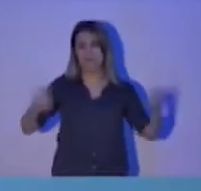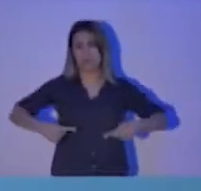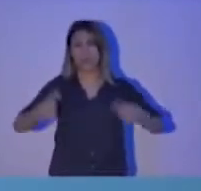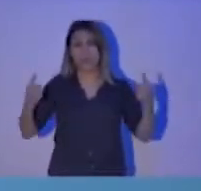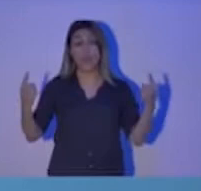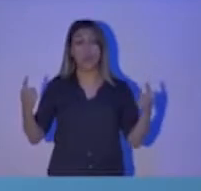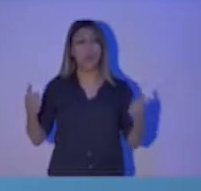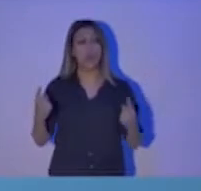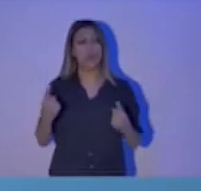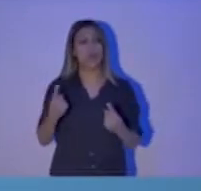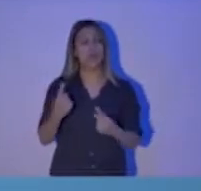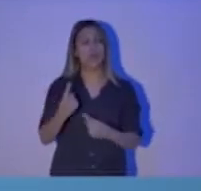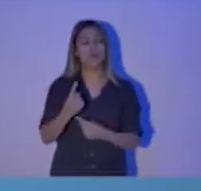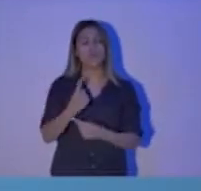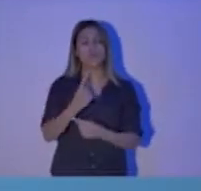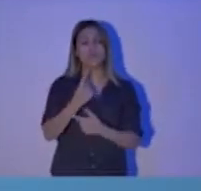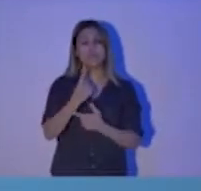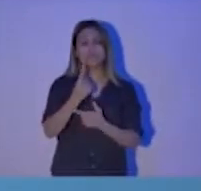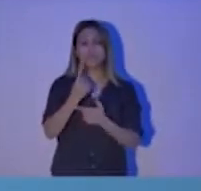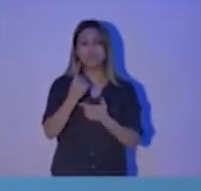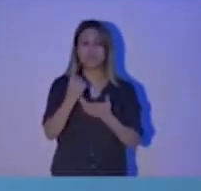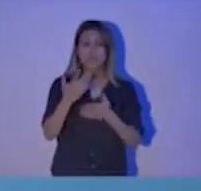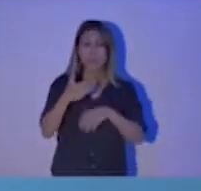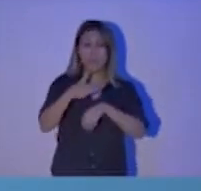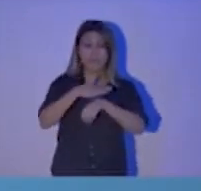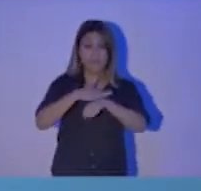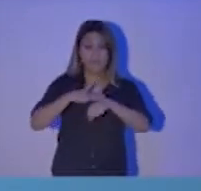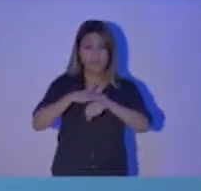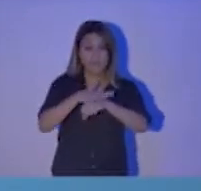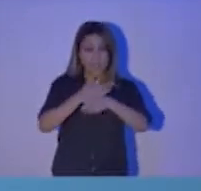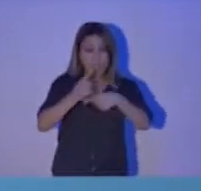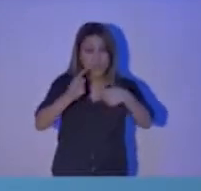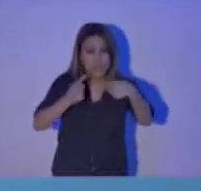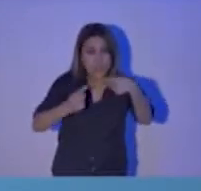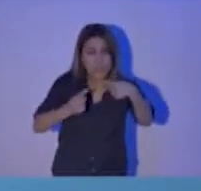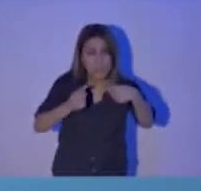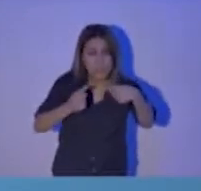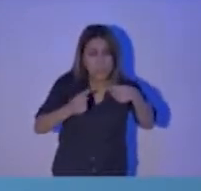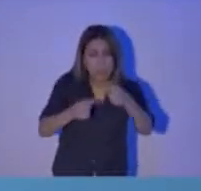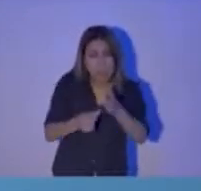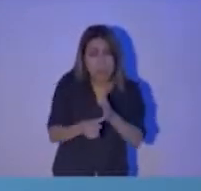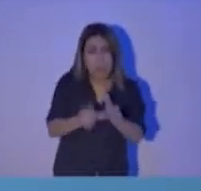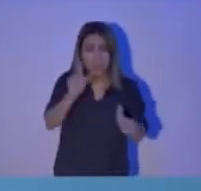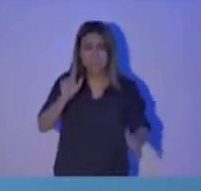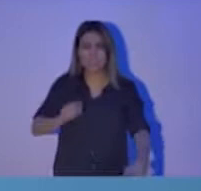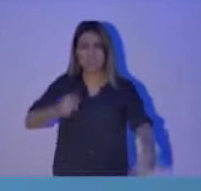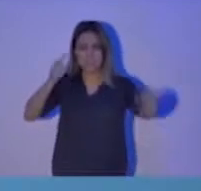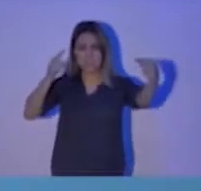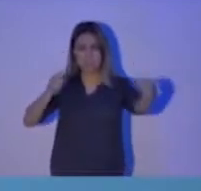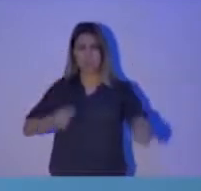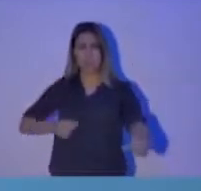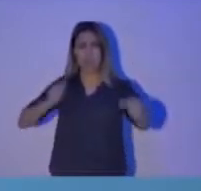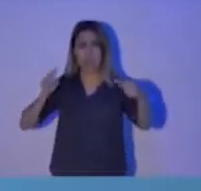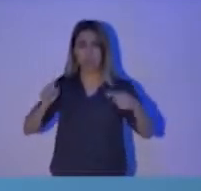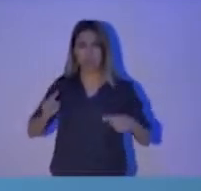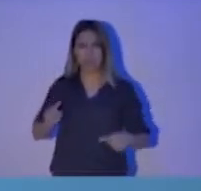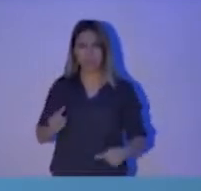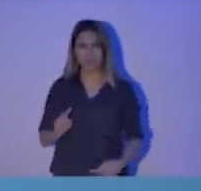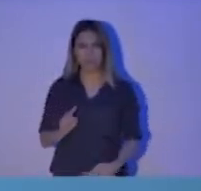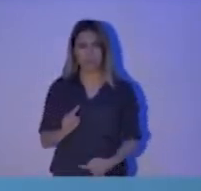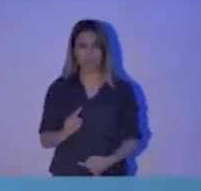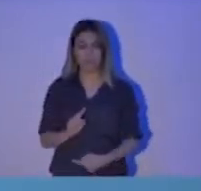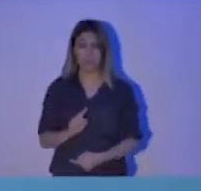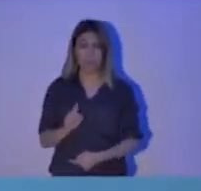gente, antes de começar qualquer conversa, às vezes já procure identificar o próximo como um